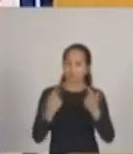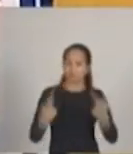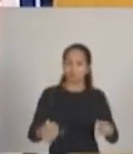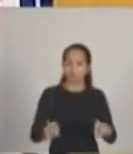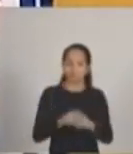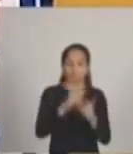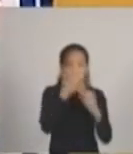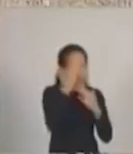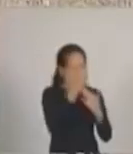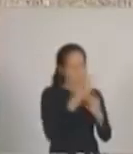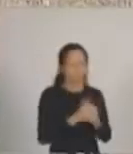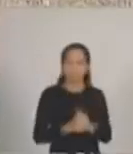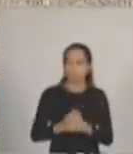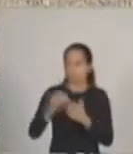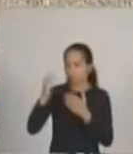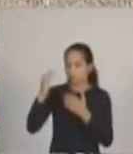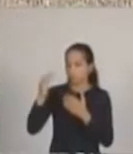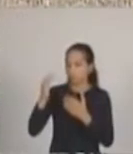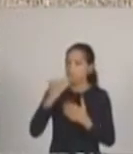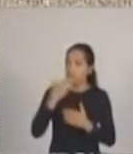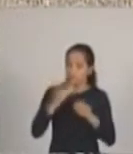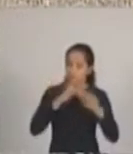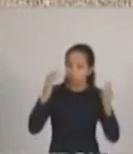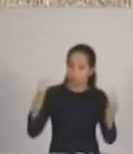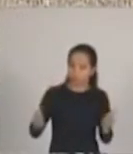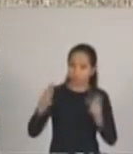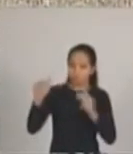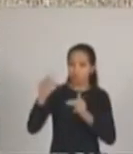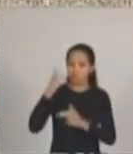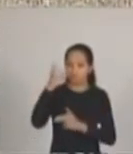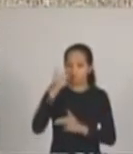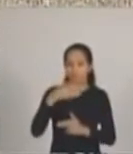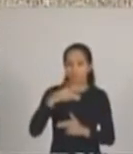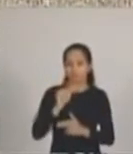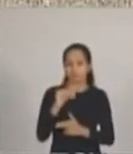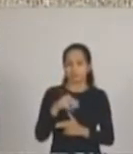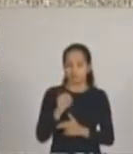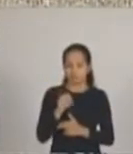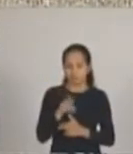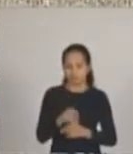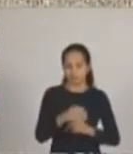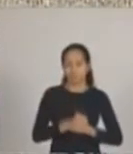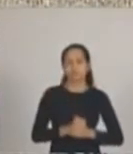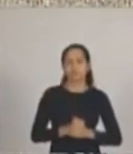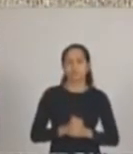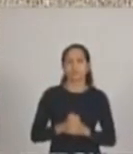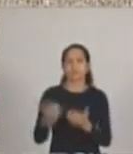peço à Secretaria da Mesa que providencie a solicitação do deputado Mansur. Deputado Mar Garcia.